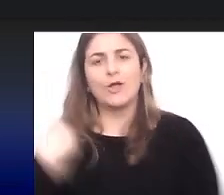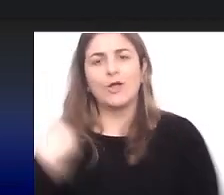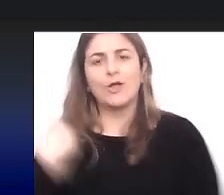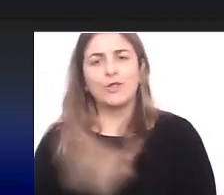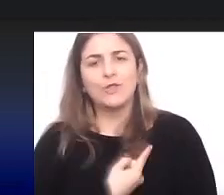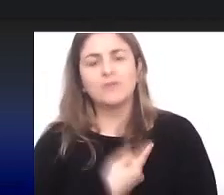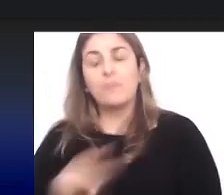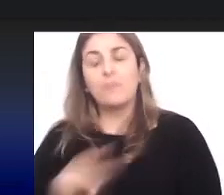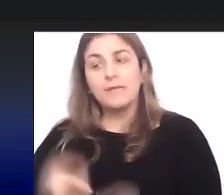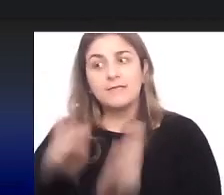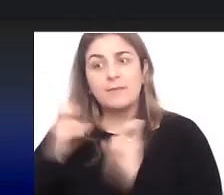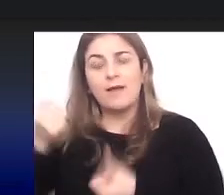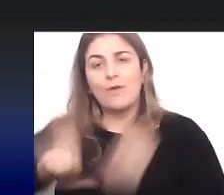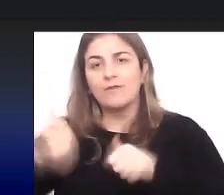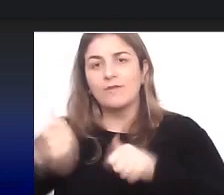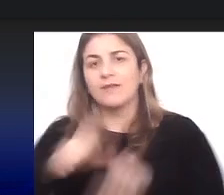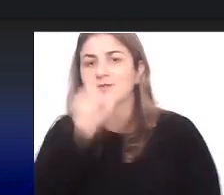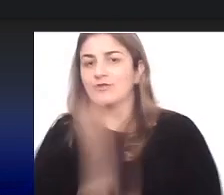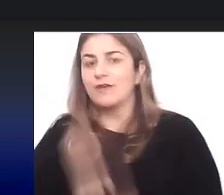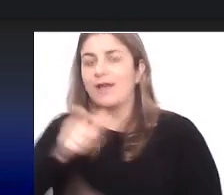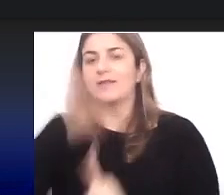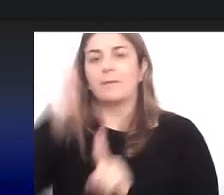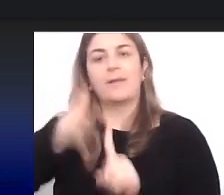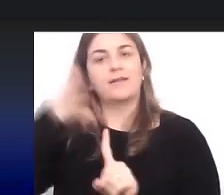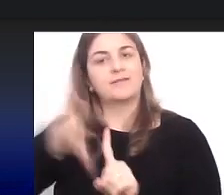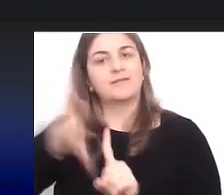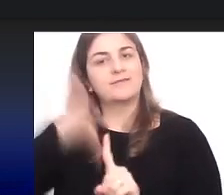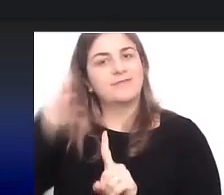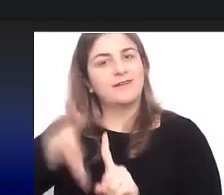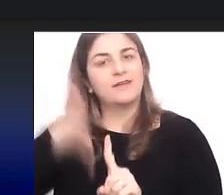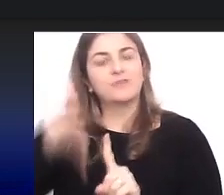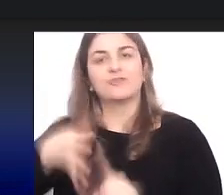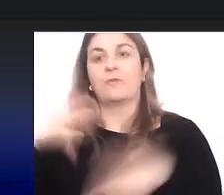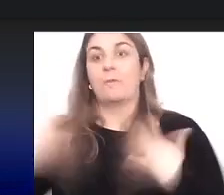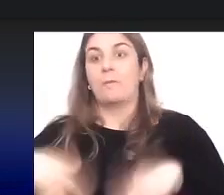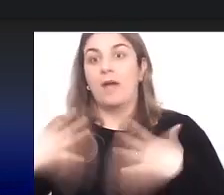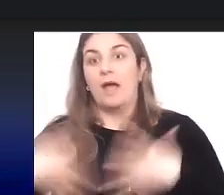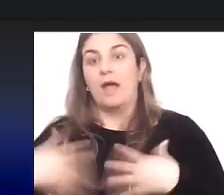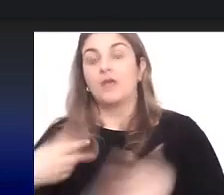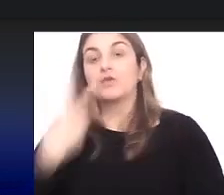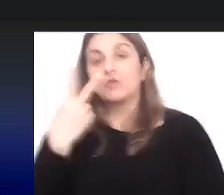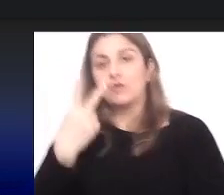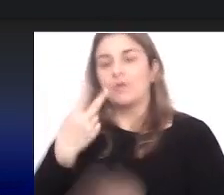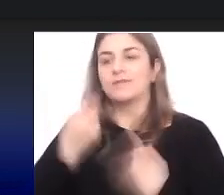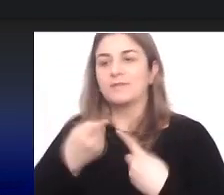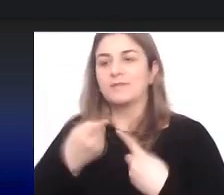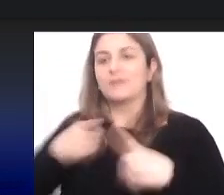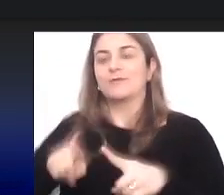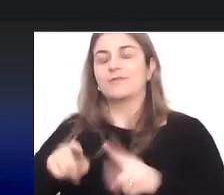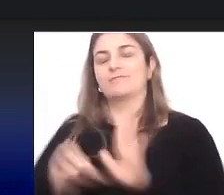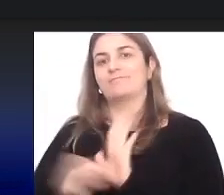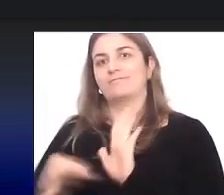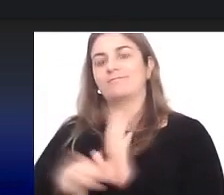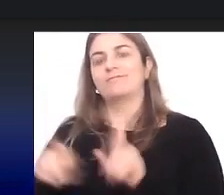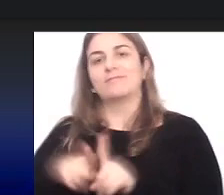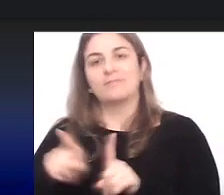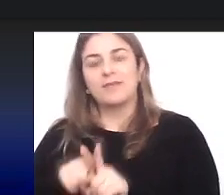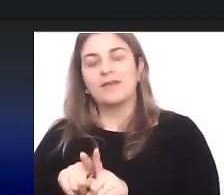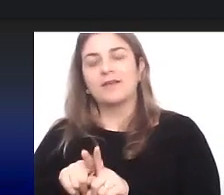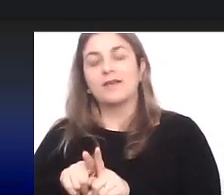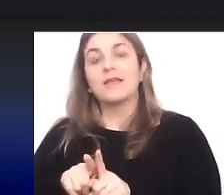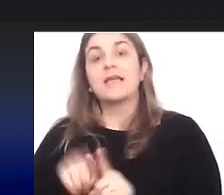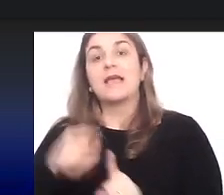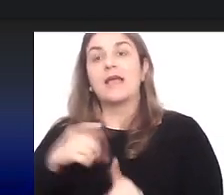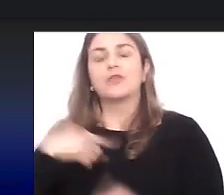qualificação dos dois palestrantes e dos debatedores. E, com certeza, essas dúvidas que eu levantei